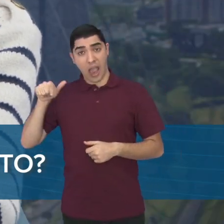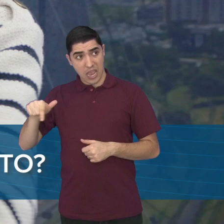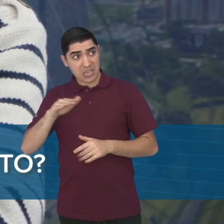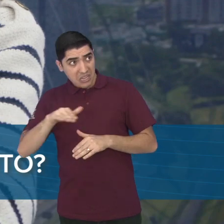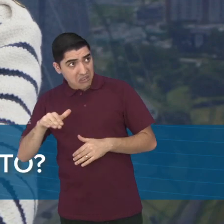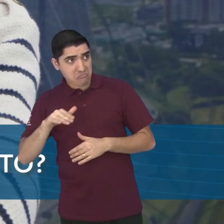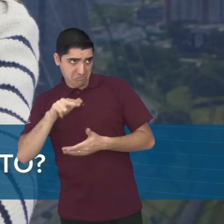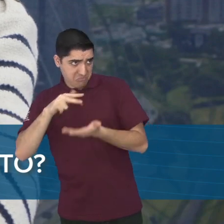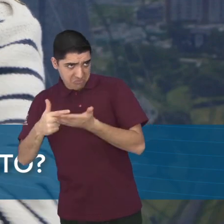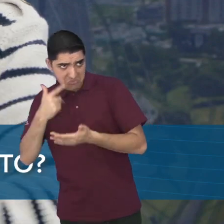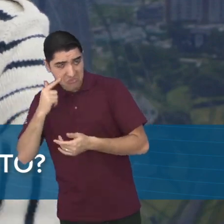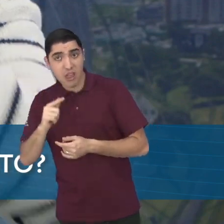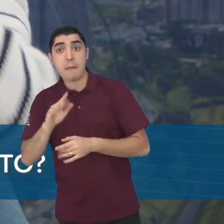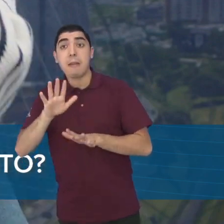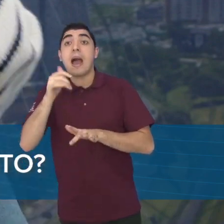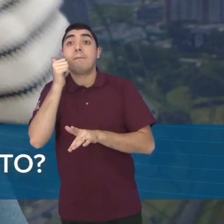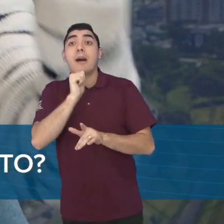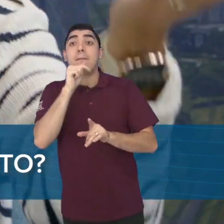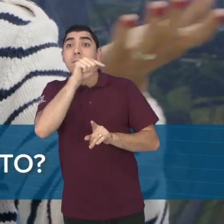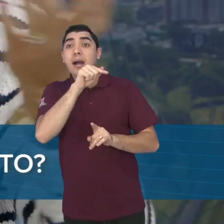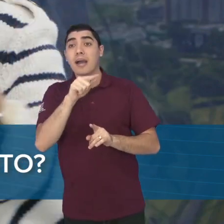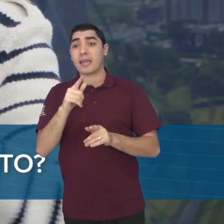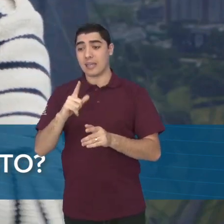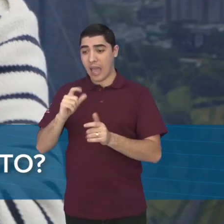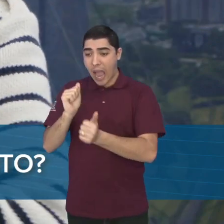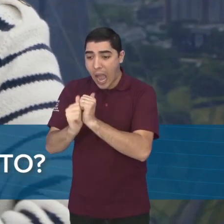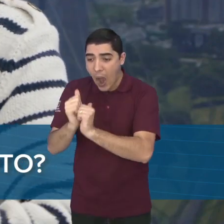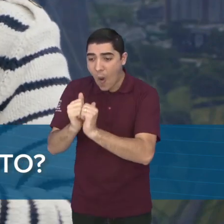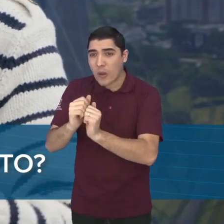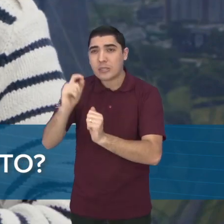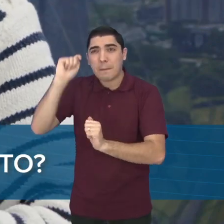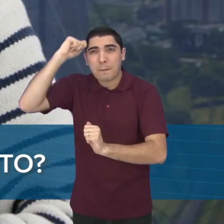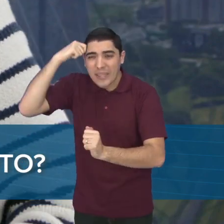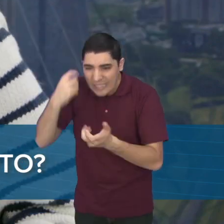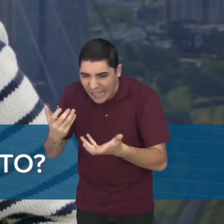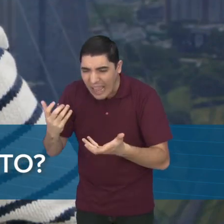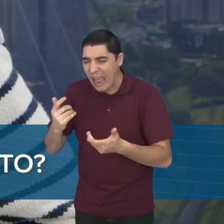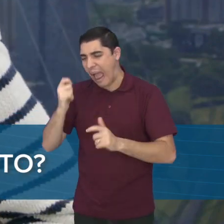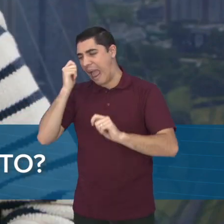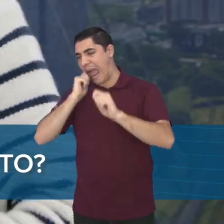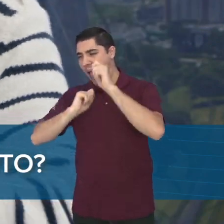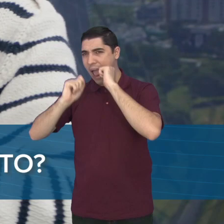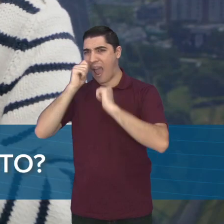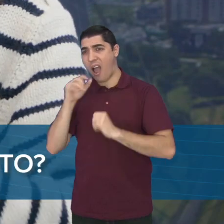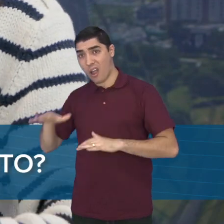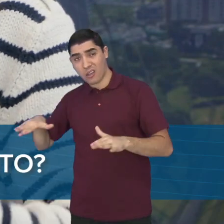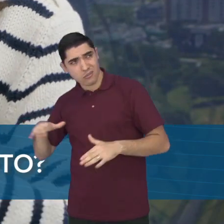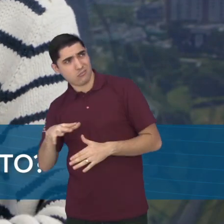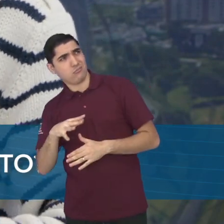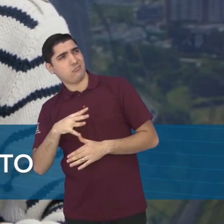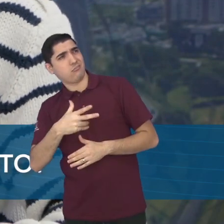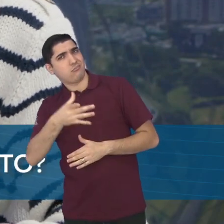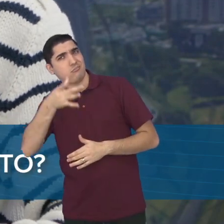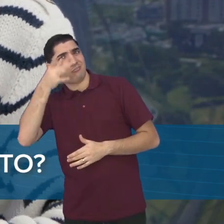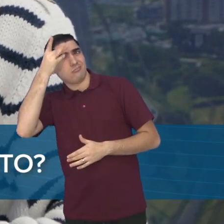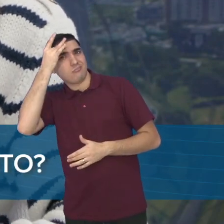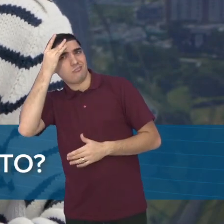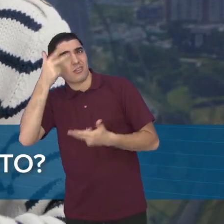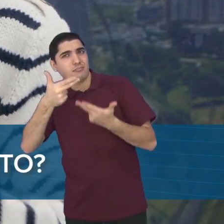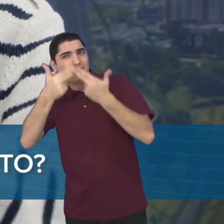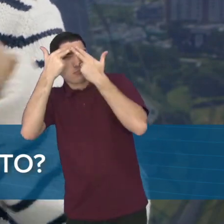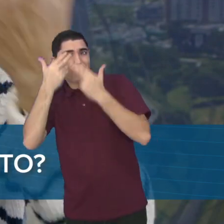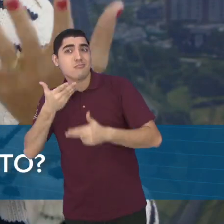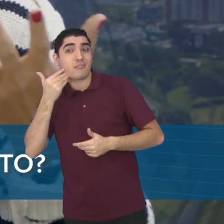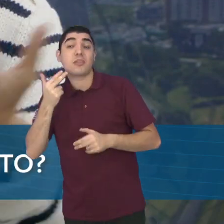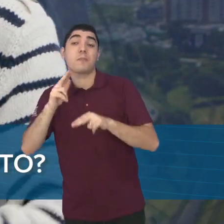chorar por isso, não foi nada. E tá a mãe lá, né, sofrendo porque o arroz queimou, né? Então, assim, é isso. Ela aprende o quê?